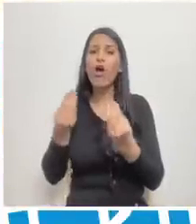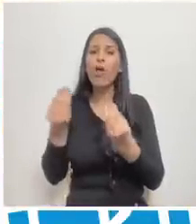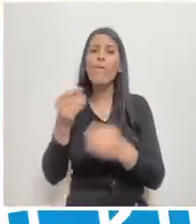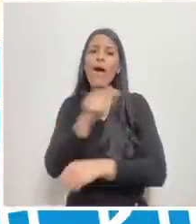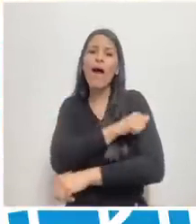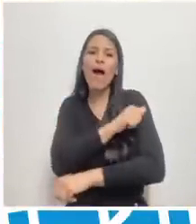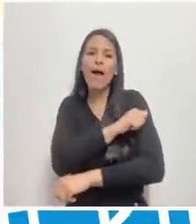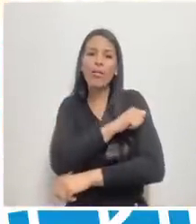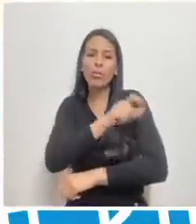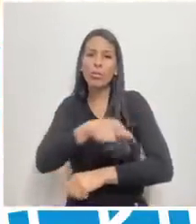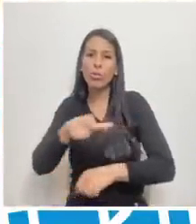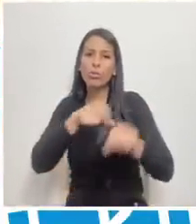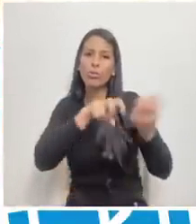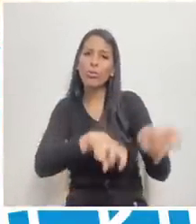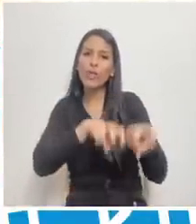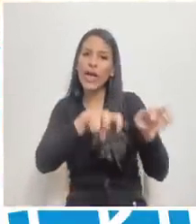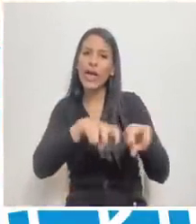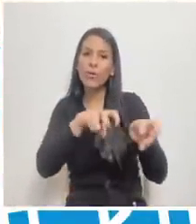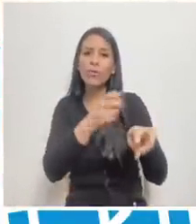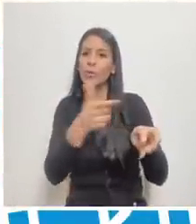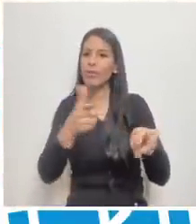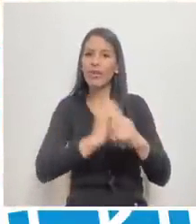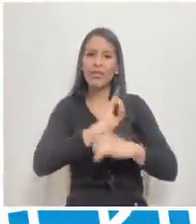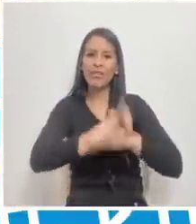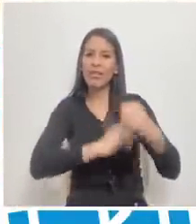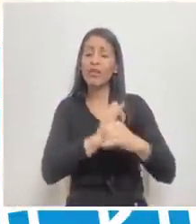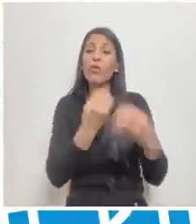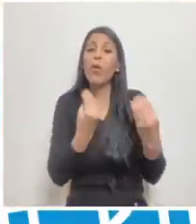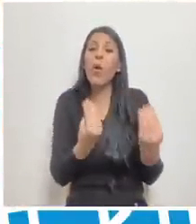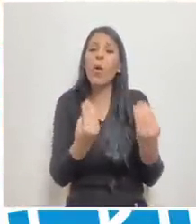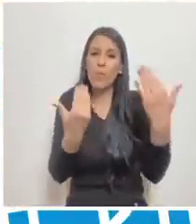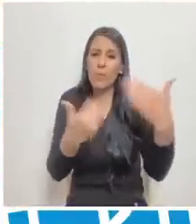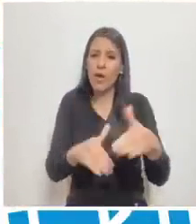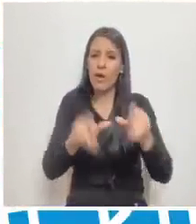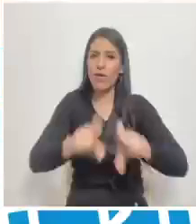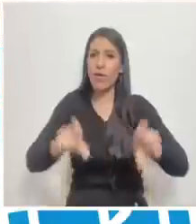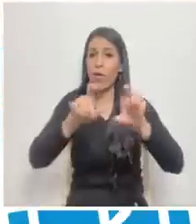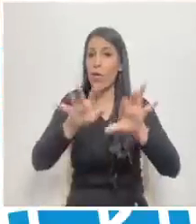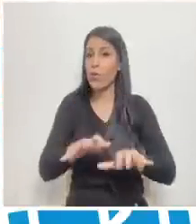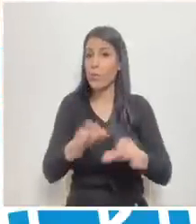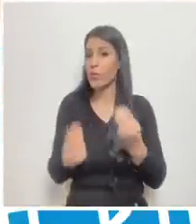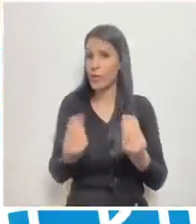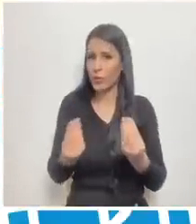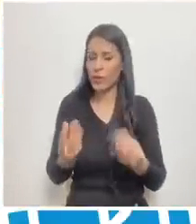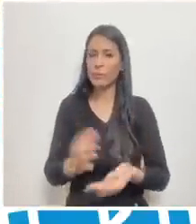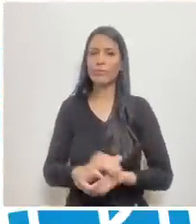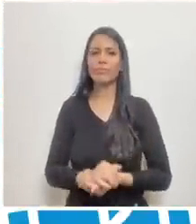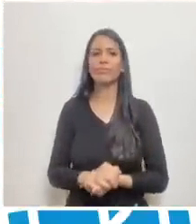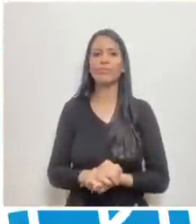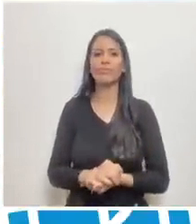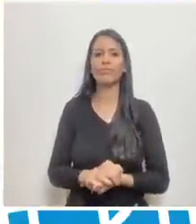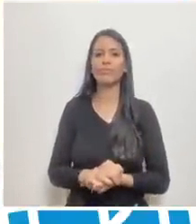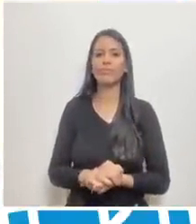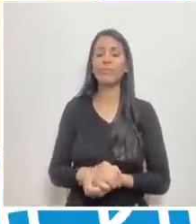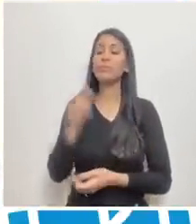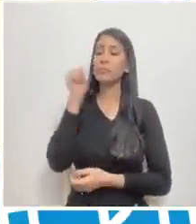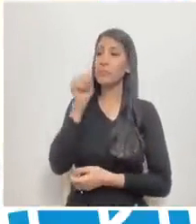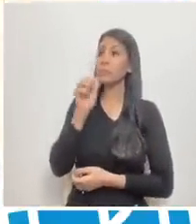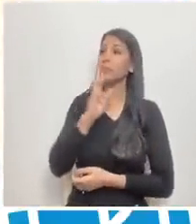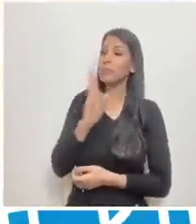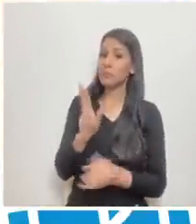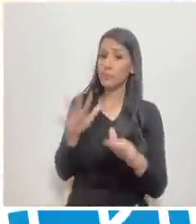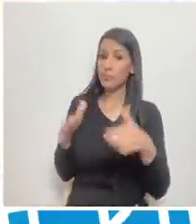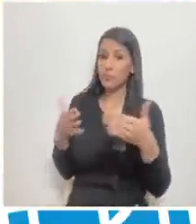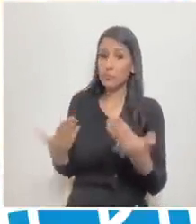provas digitais? Tá. Então, a distribuição das disciplinas dos cadernos. Então, suponha que seria